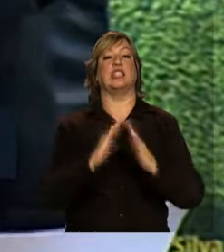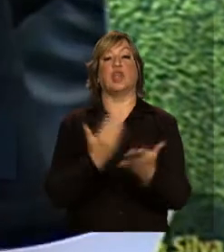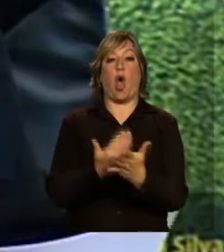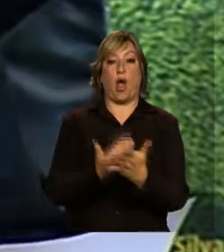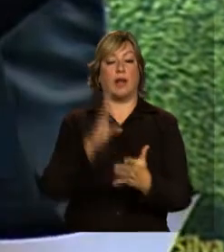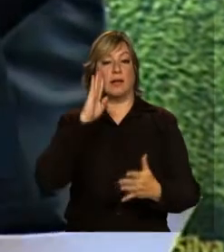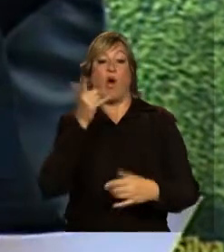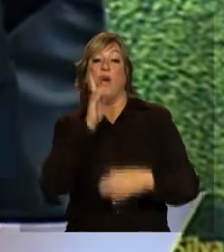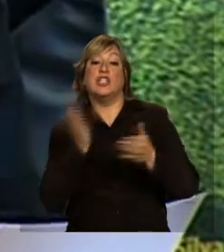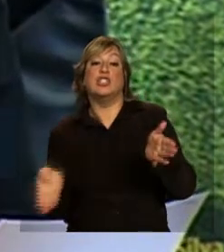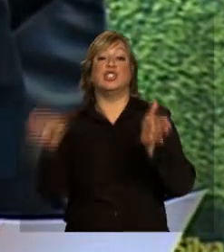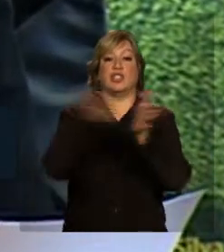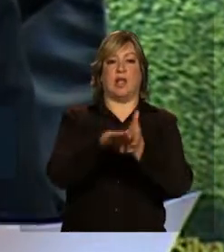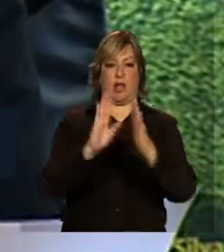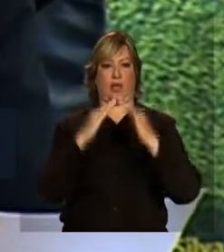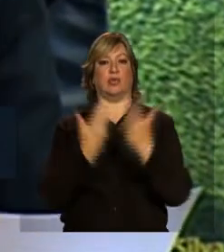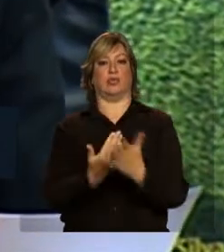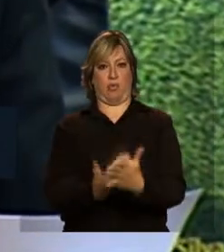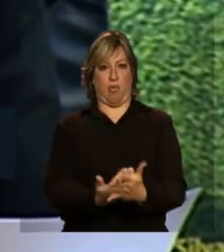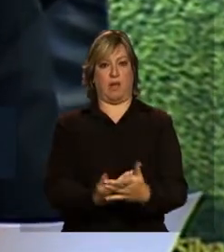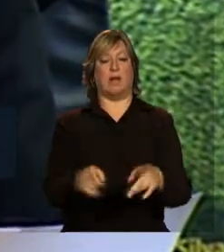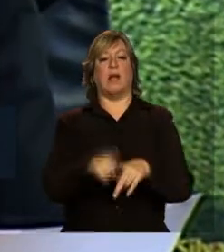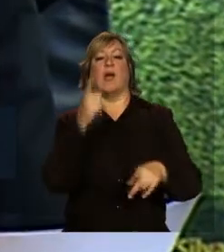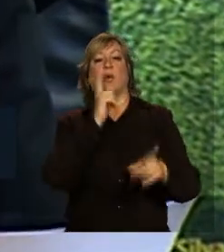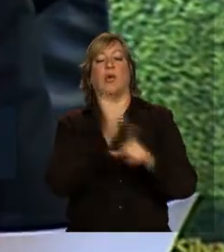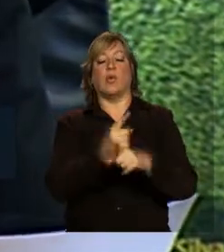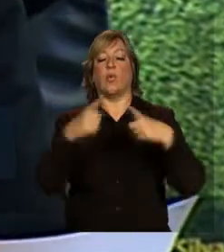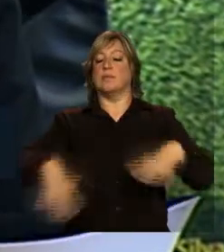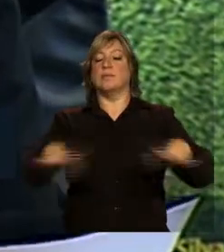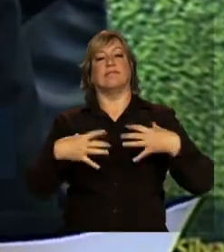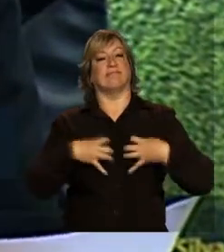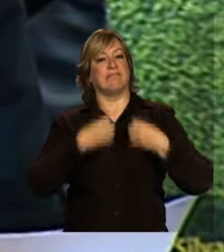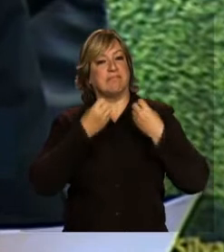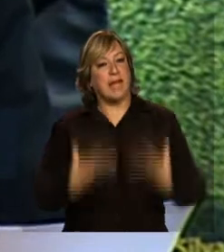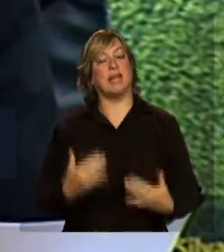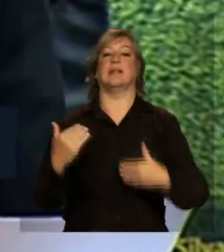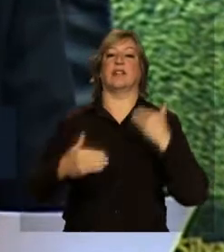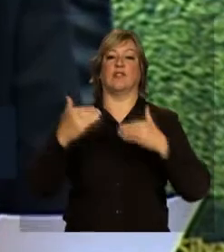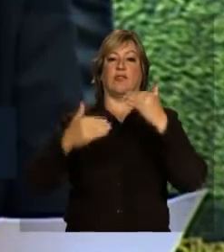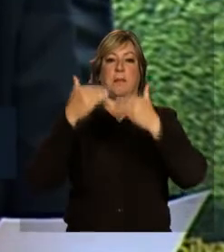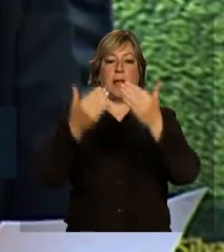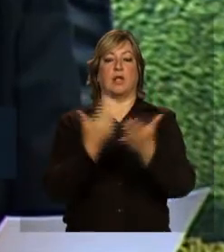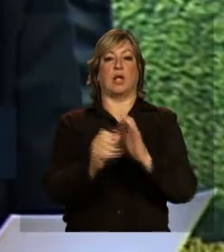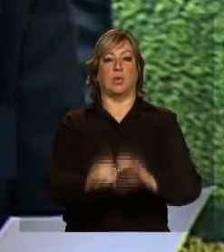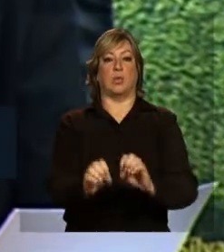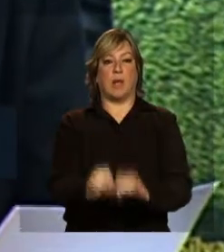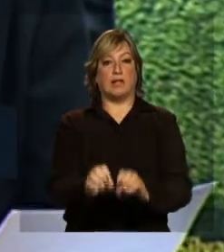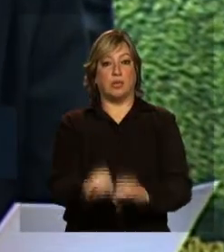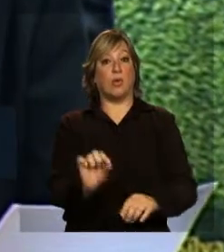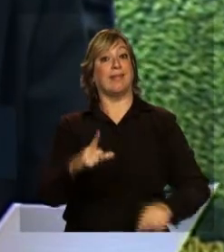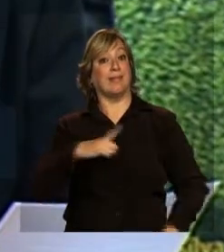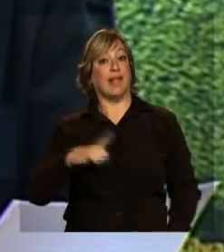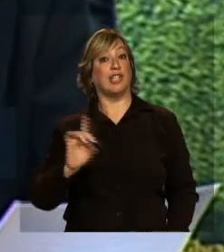e assim encontrarem na própria escola o ambiente acolhedor e de desenvolvimento educacional que